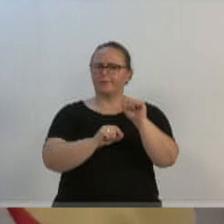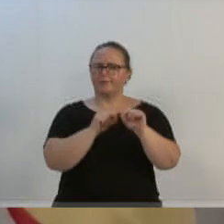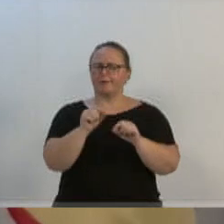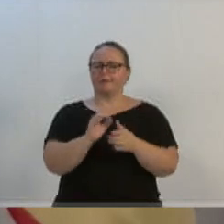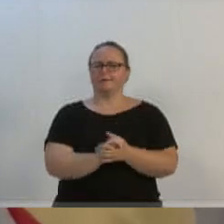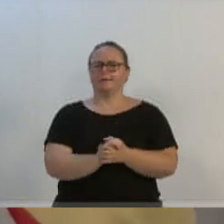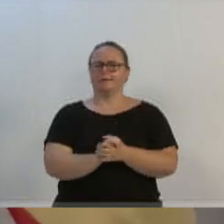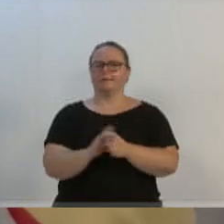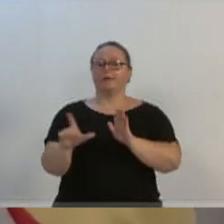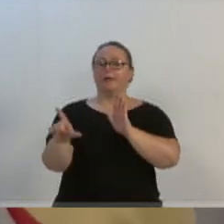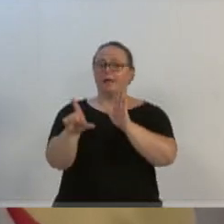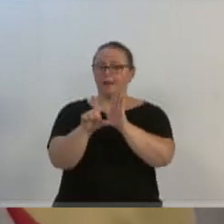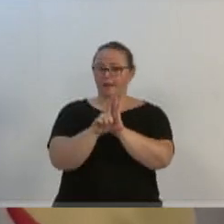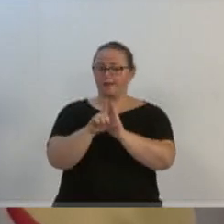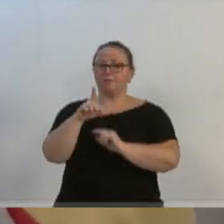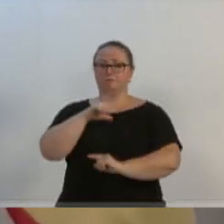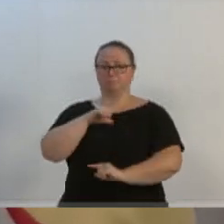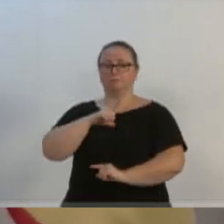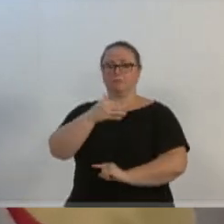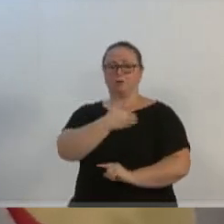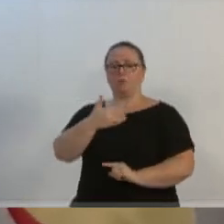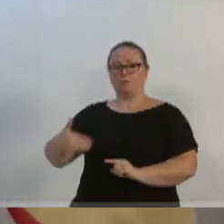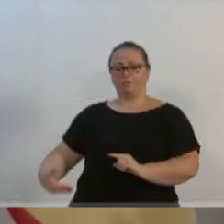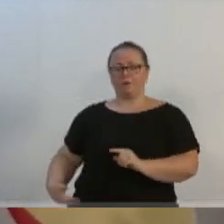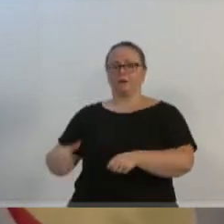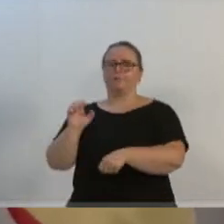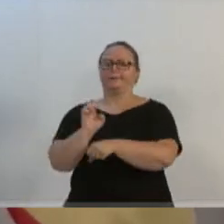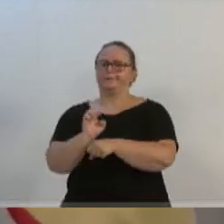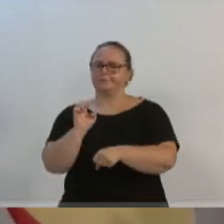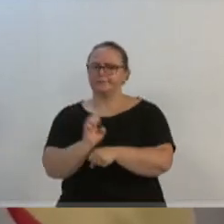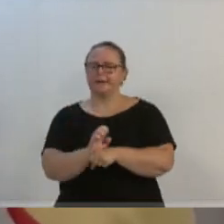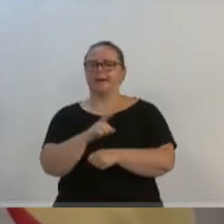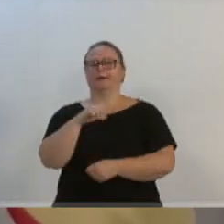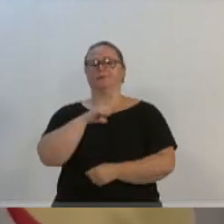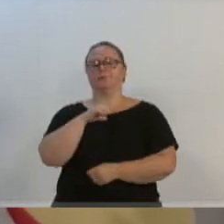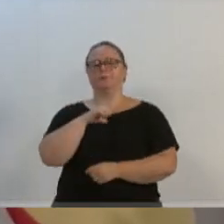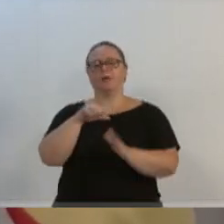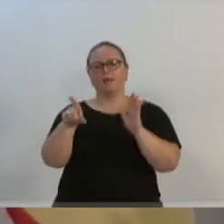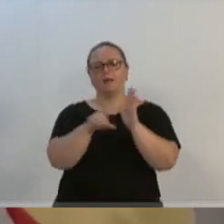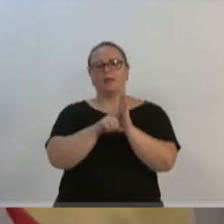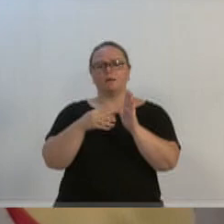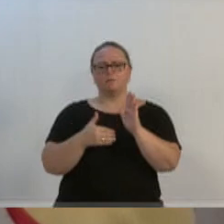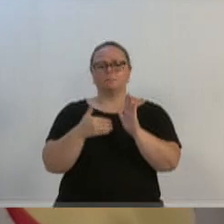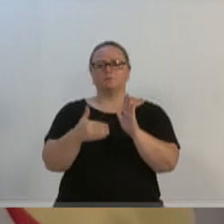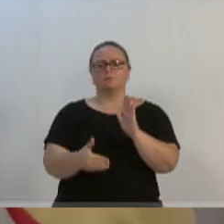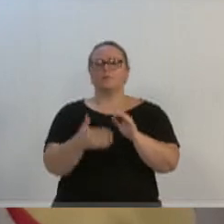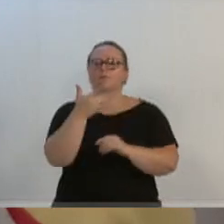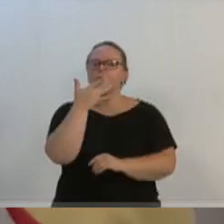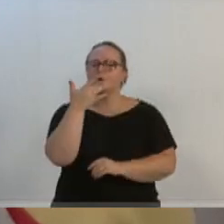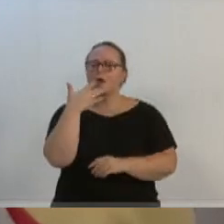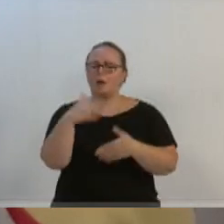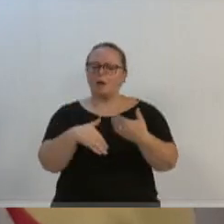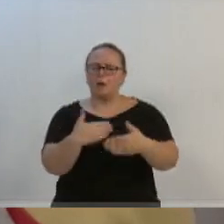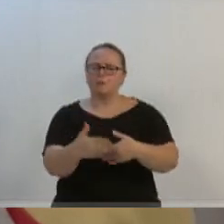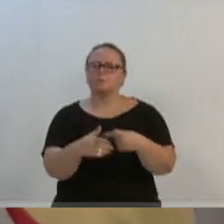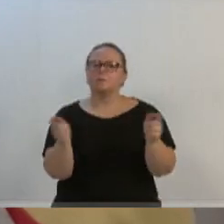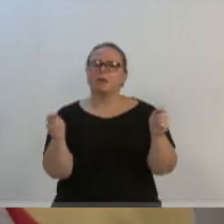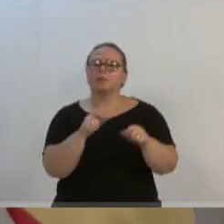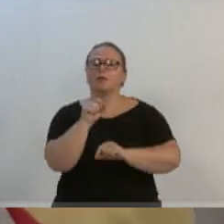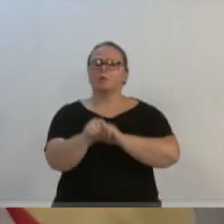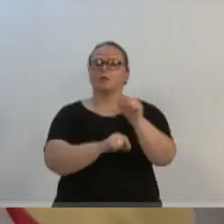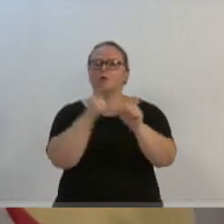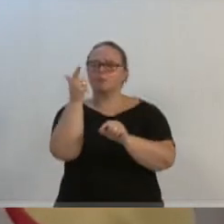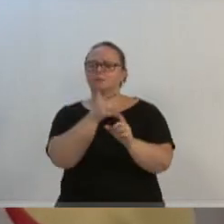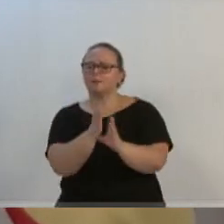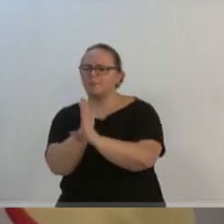uma lei que existe no governo estadual, uma lei que vem sendo feita com uma maior facilidade para poder atingir